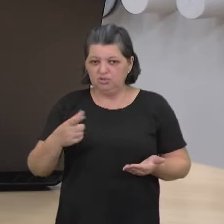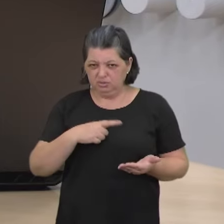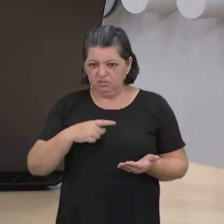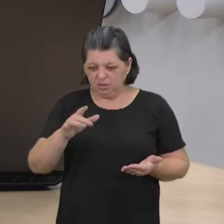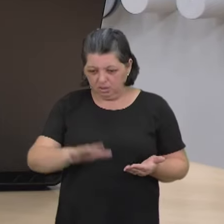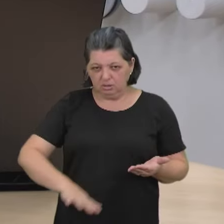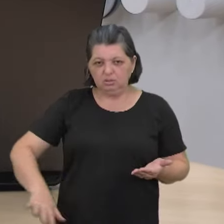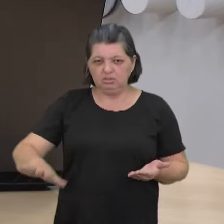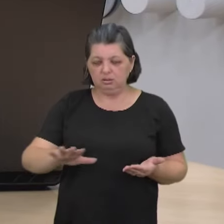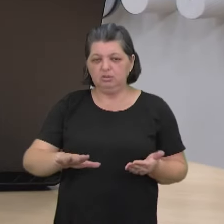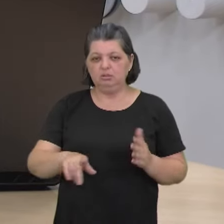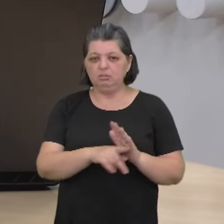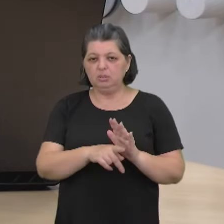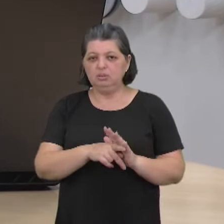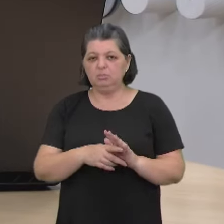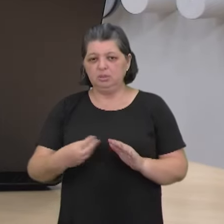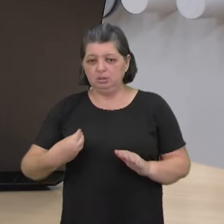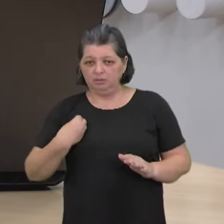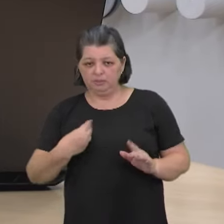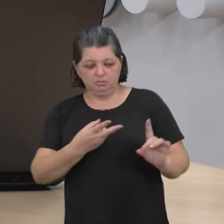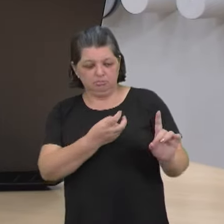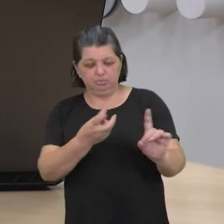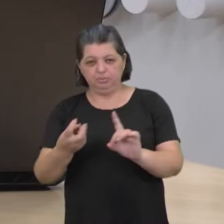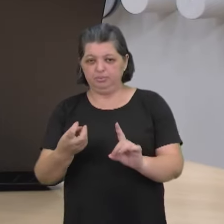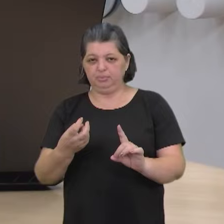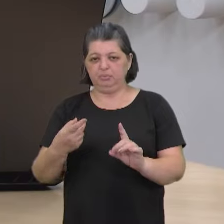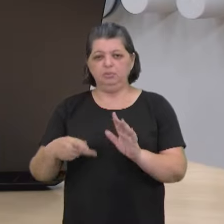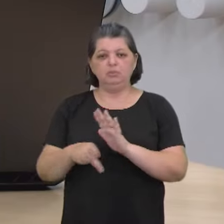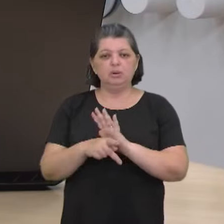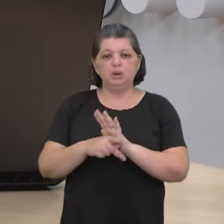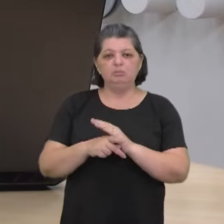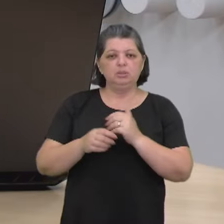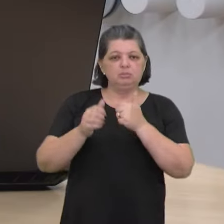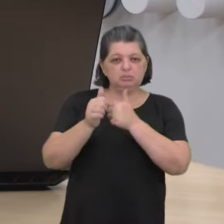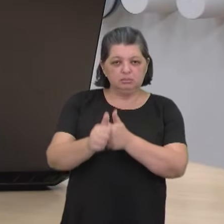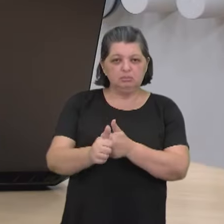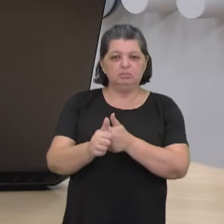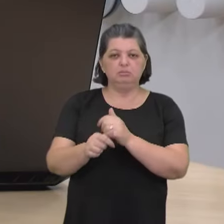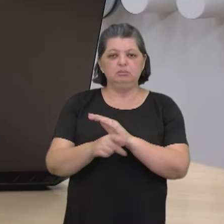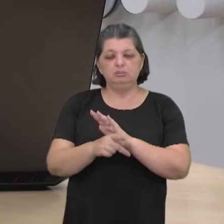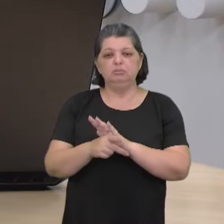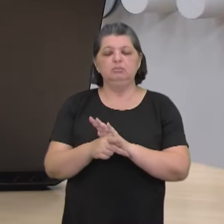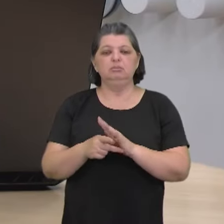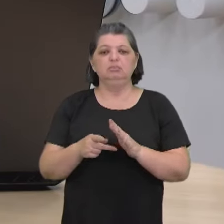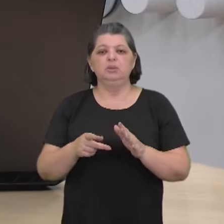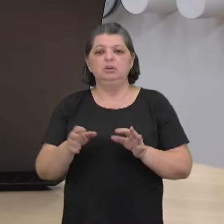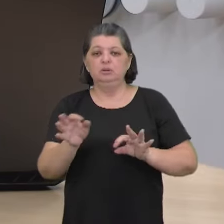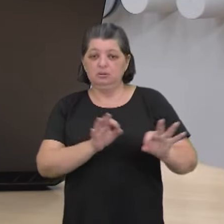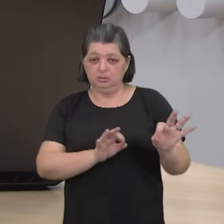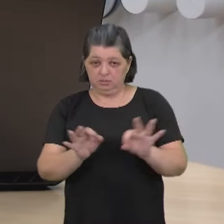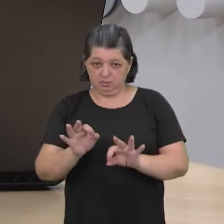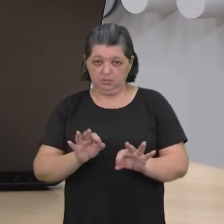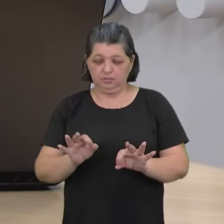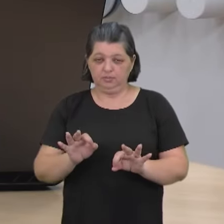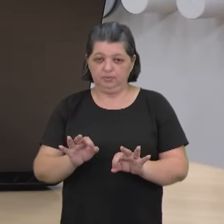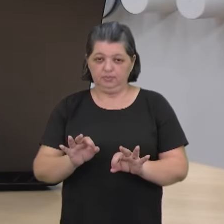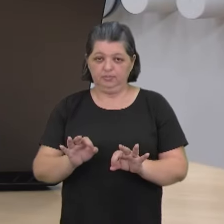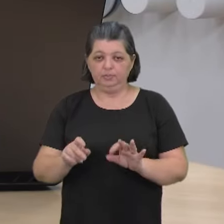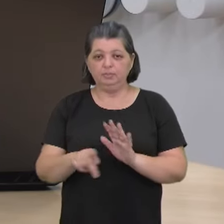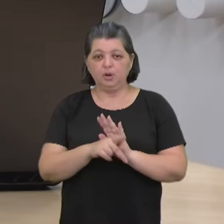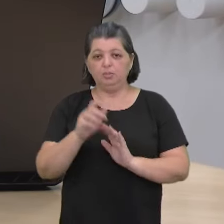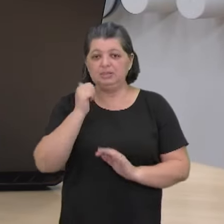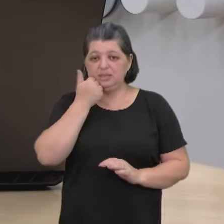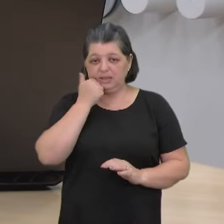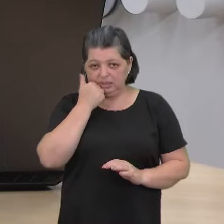algum aspecto da nossa vida que não seja guiado, norteado, dirigido, conduzido, né, pela